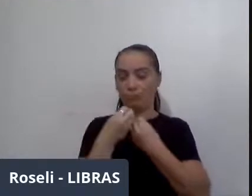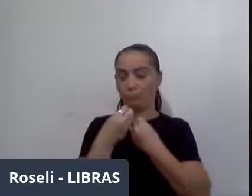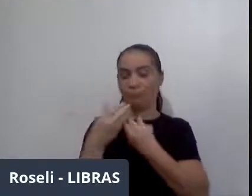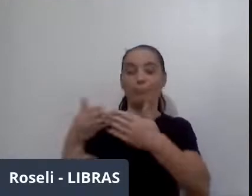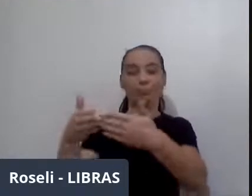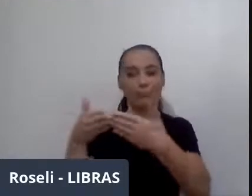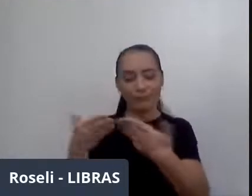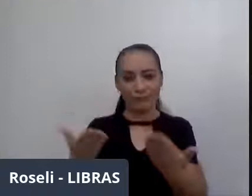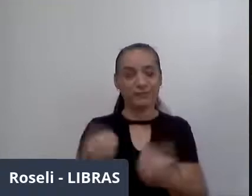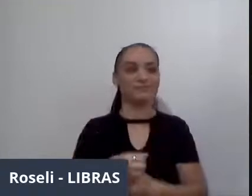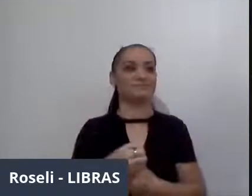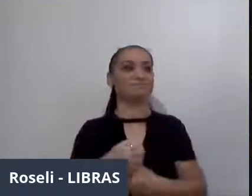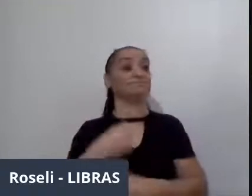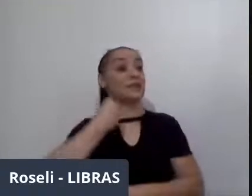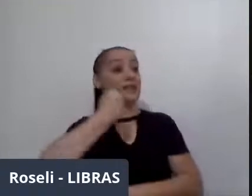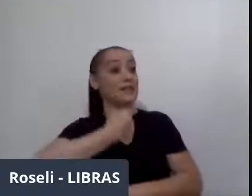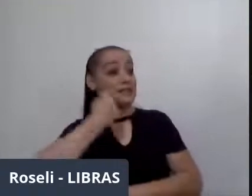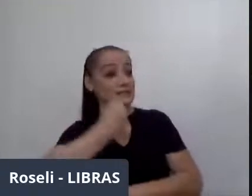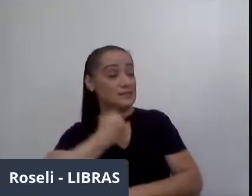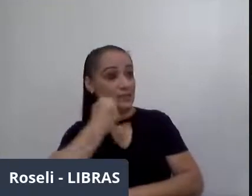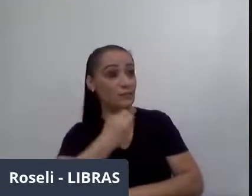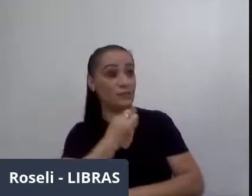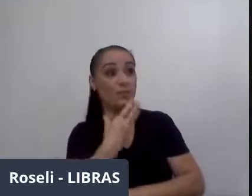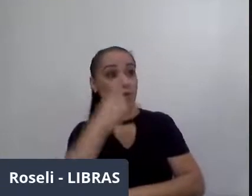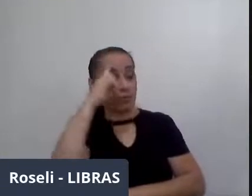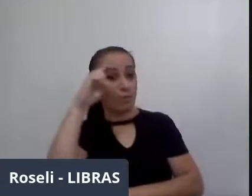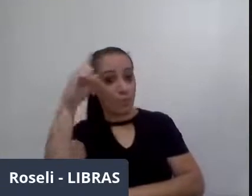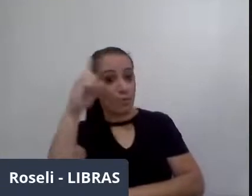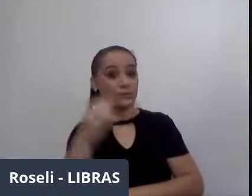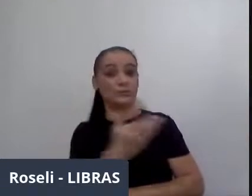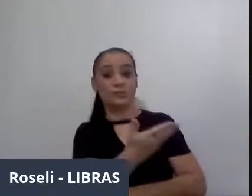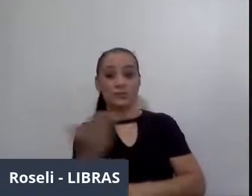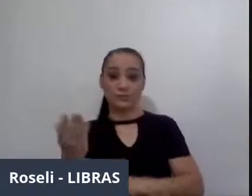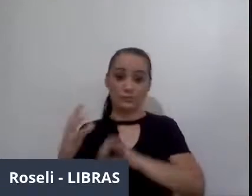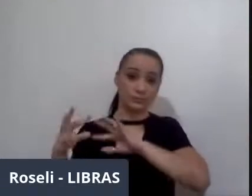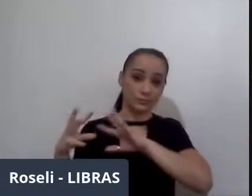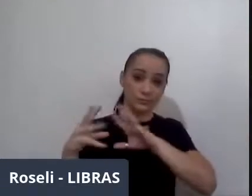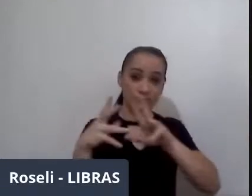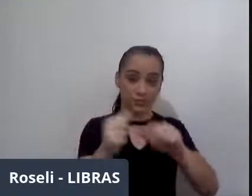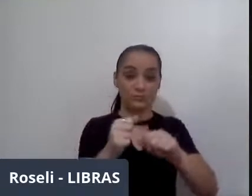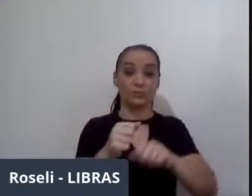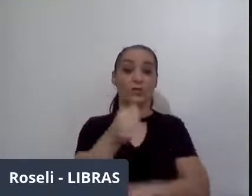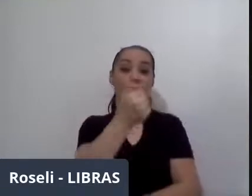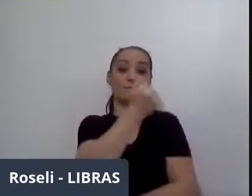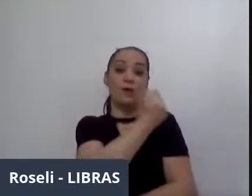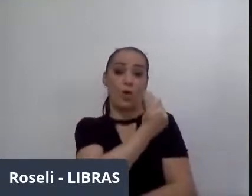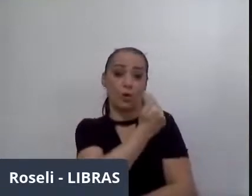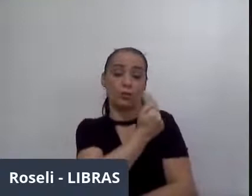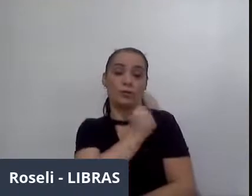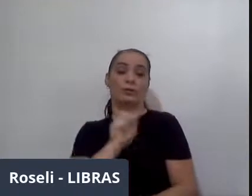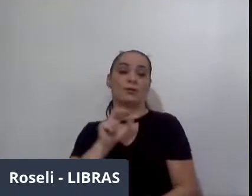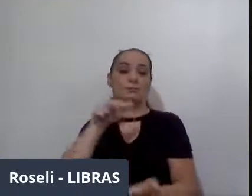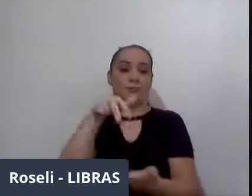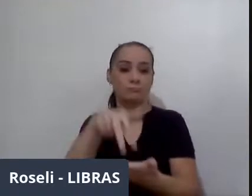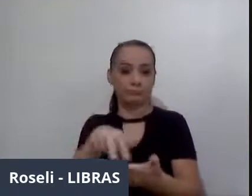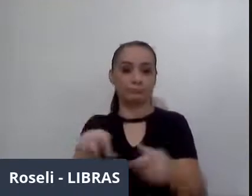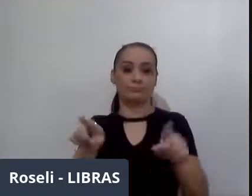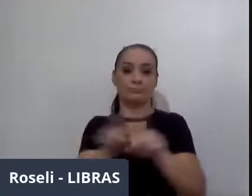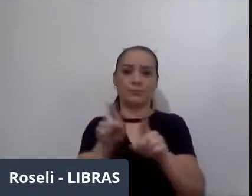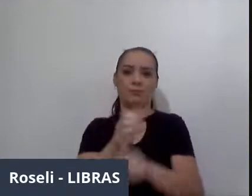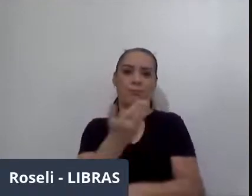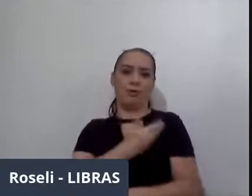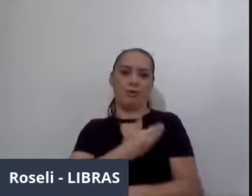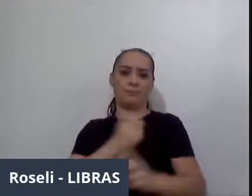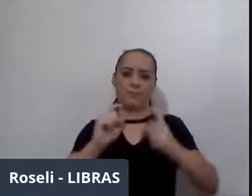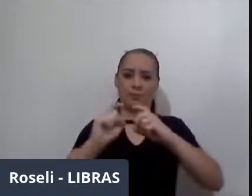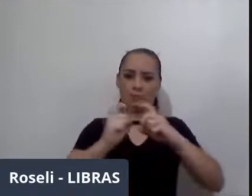Bom dia, senador Paulo Paim, em nome do qual cumprimento todas as autoridades presentes, os colegas dessa mesa e